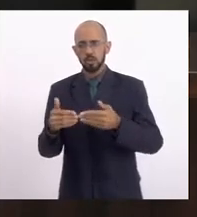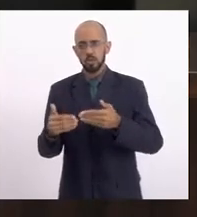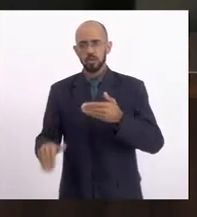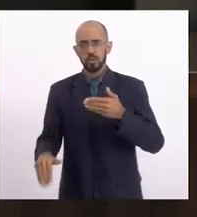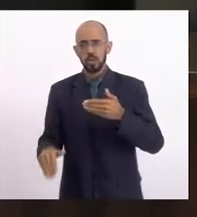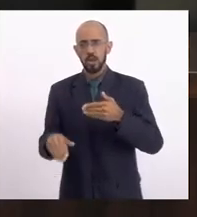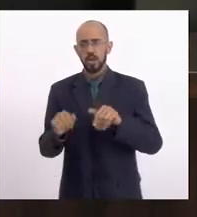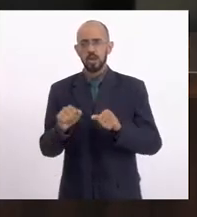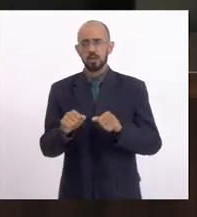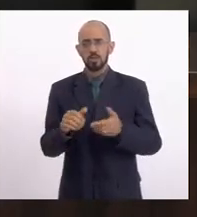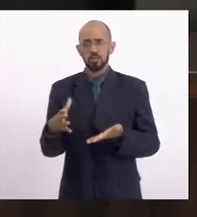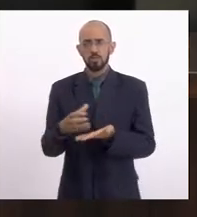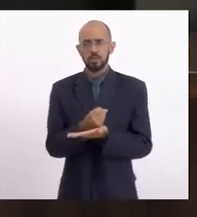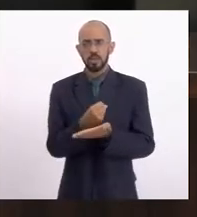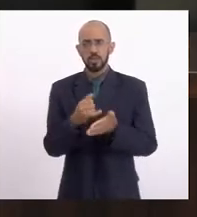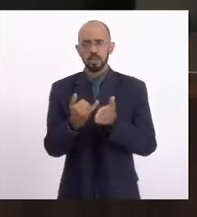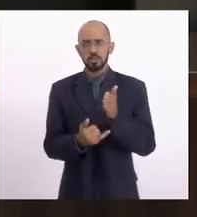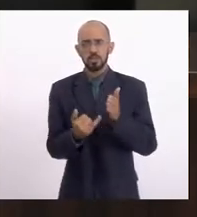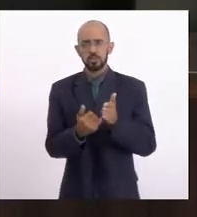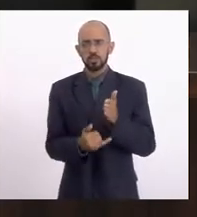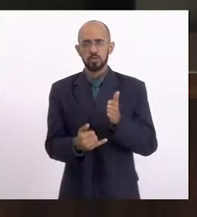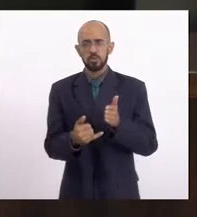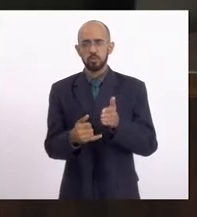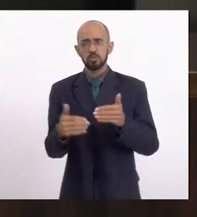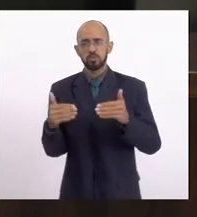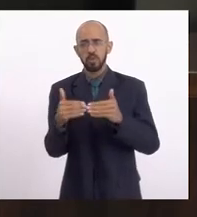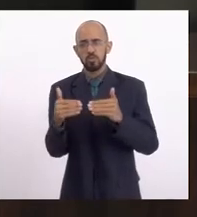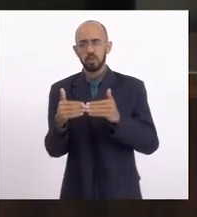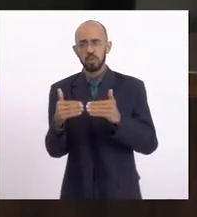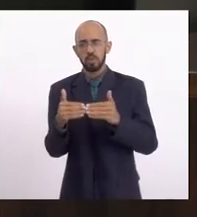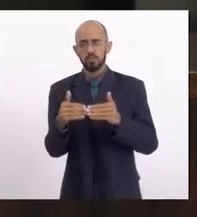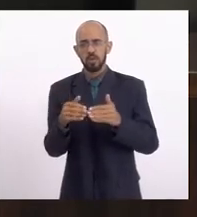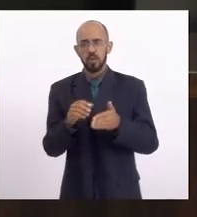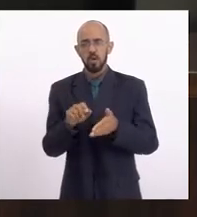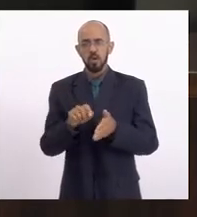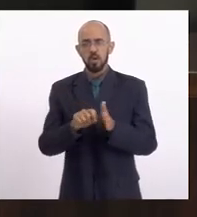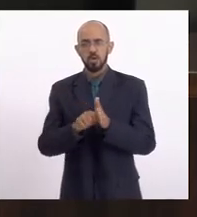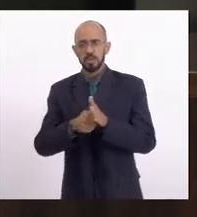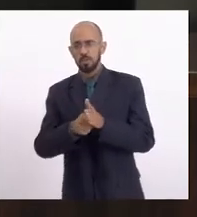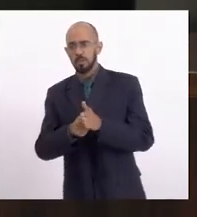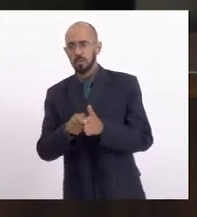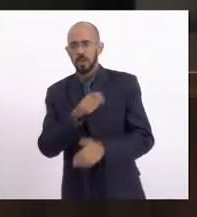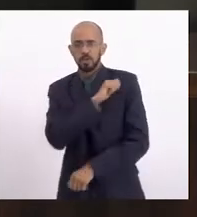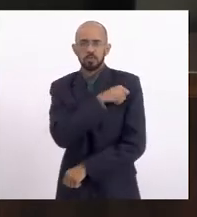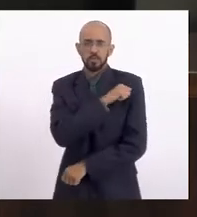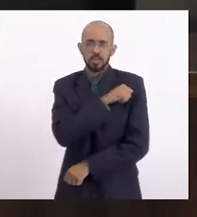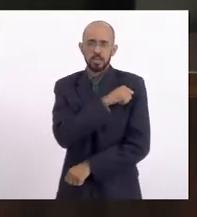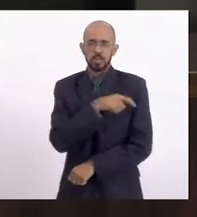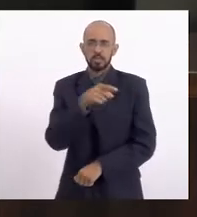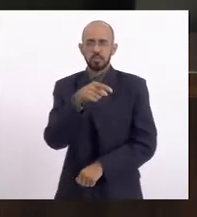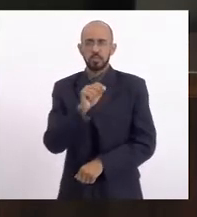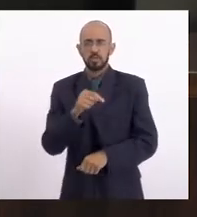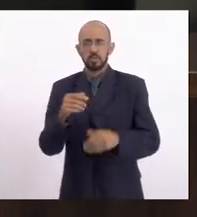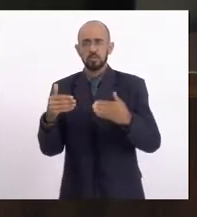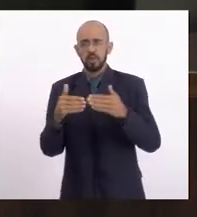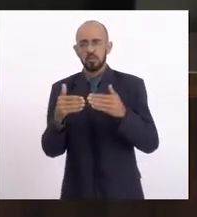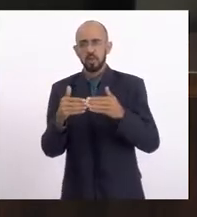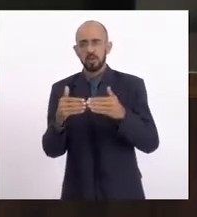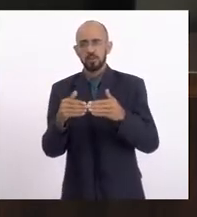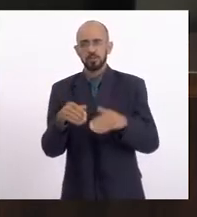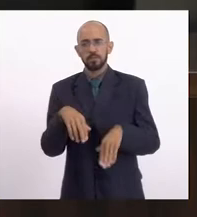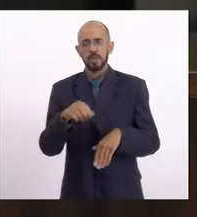fiscalização de tributos estaduais favorável e de orçamento Finanças fiscalização financeira e controle favorável relator Deputado Márcio Pacheco